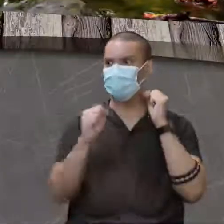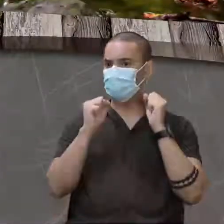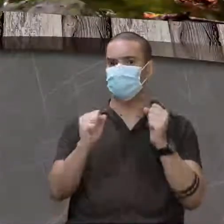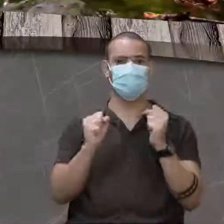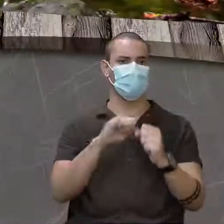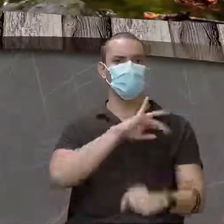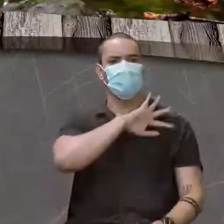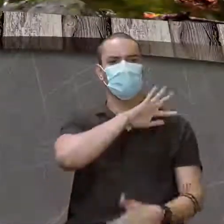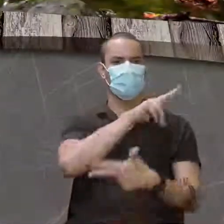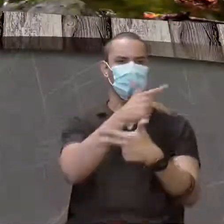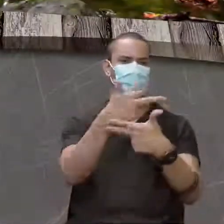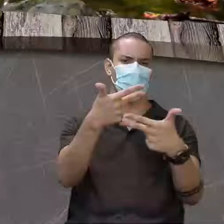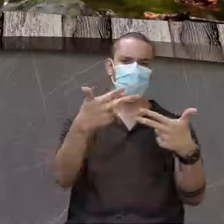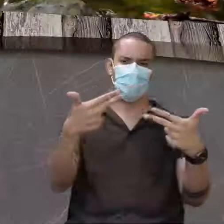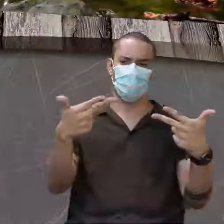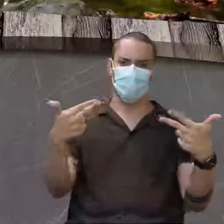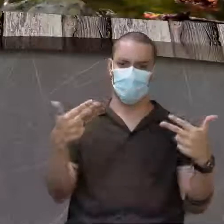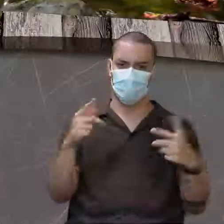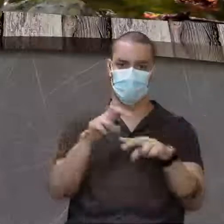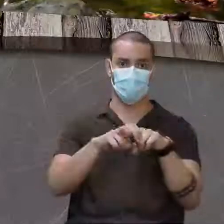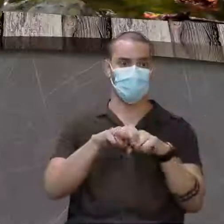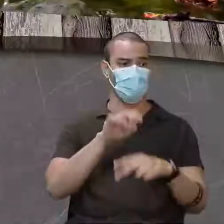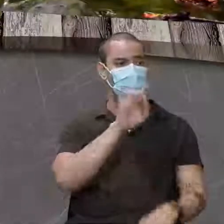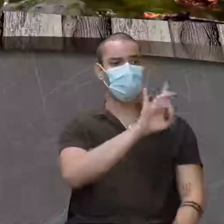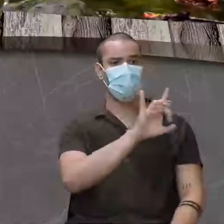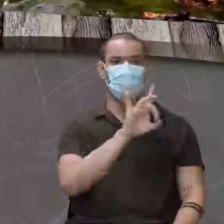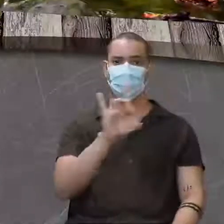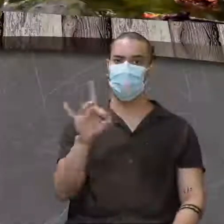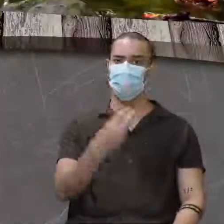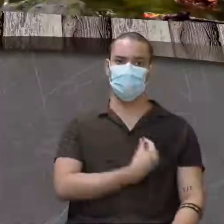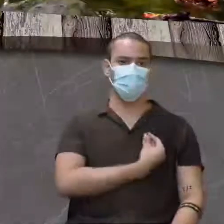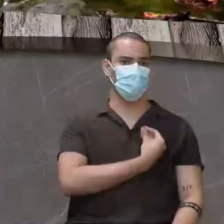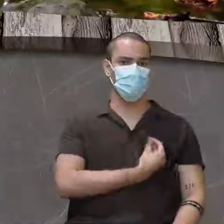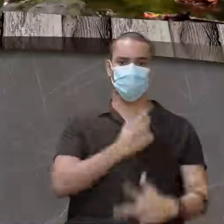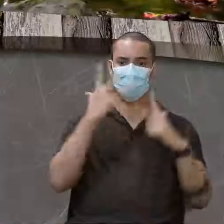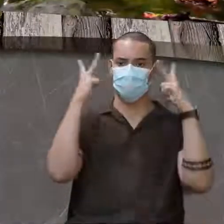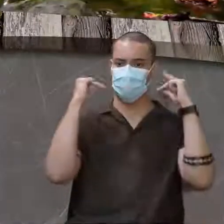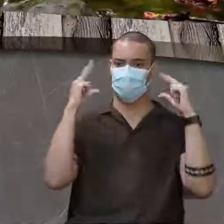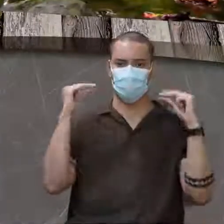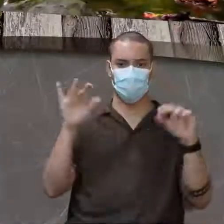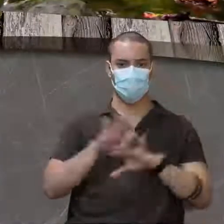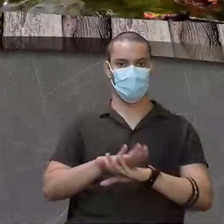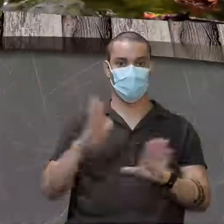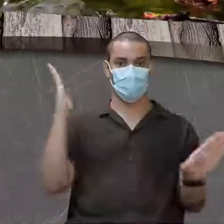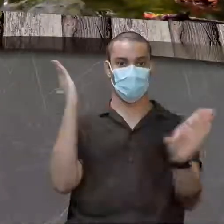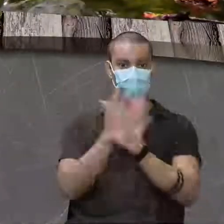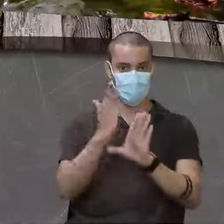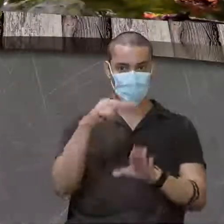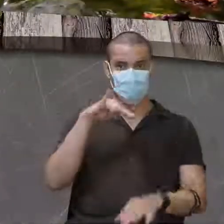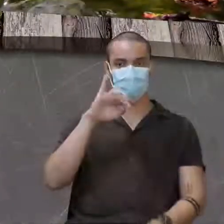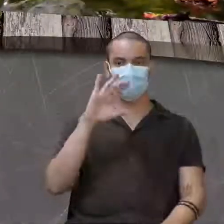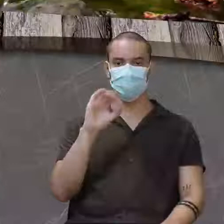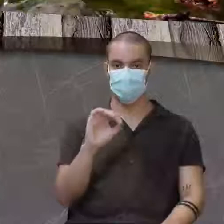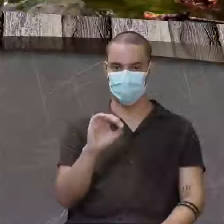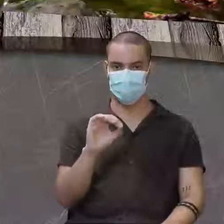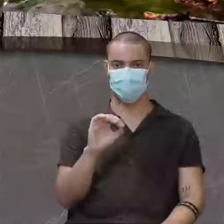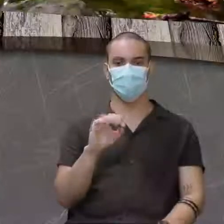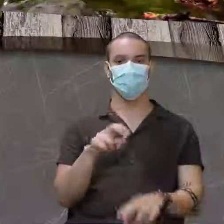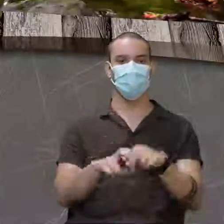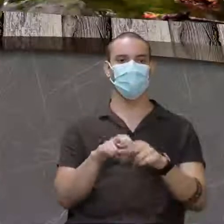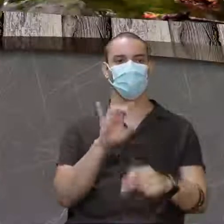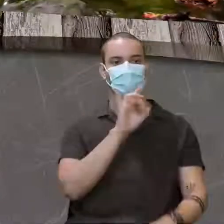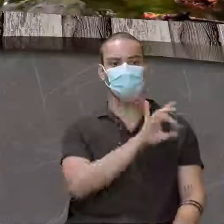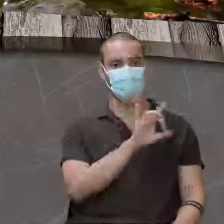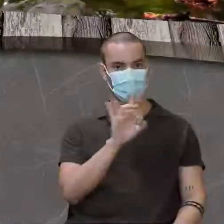bicho. Então você tem uma diversidade muito grande. Cada um delas vai conseguir ali viver tranquilamente, por causa dos seus nichos ecológicos. E cada uma